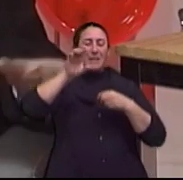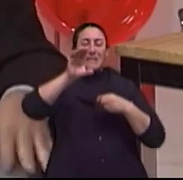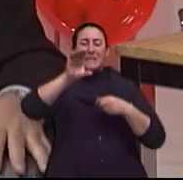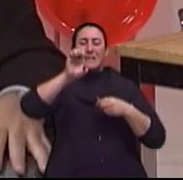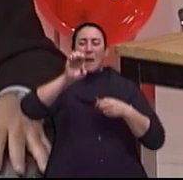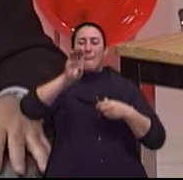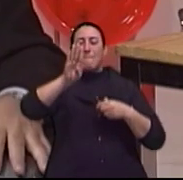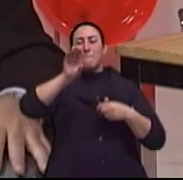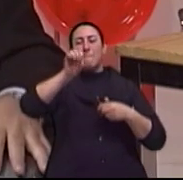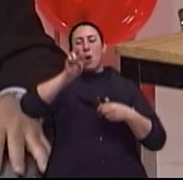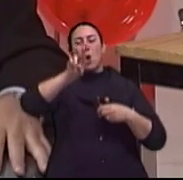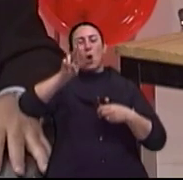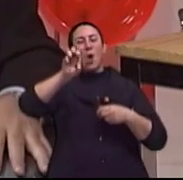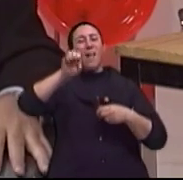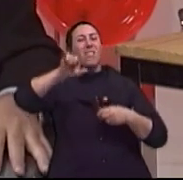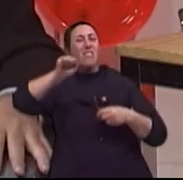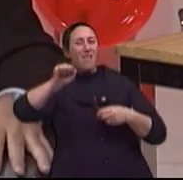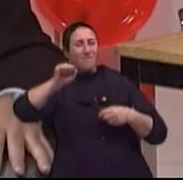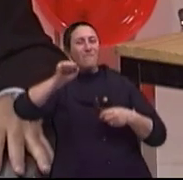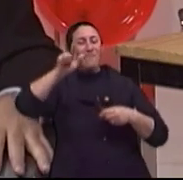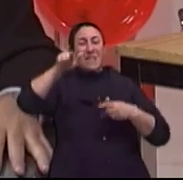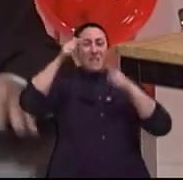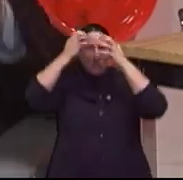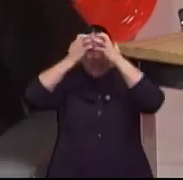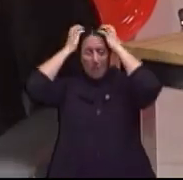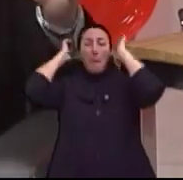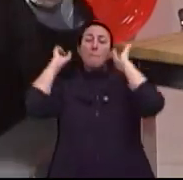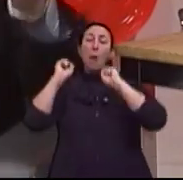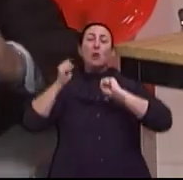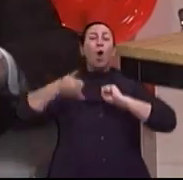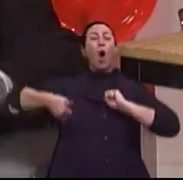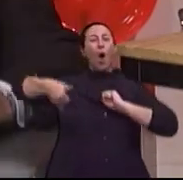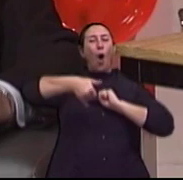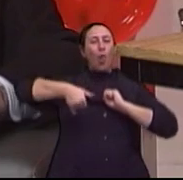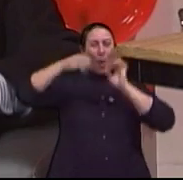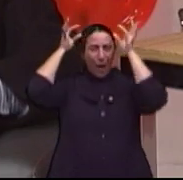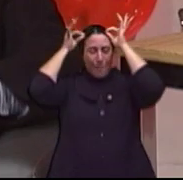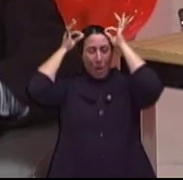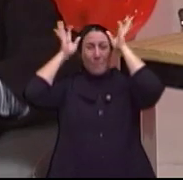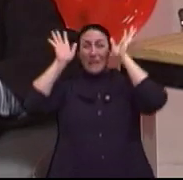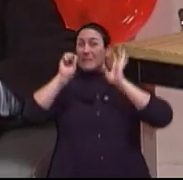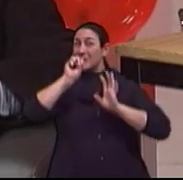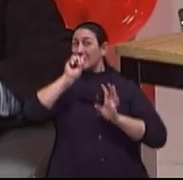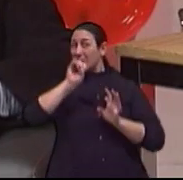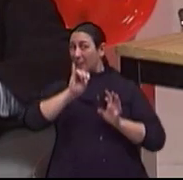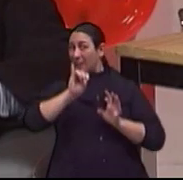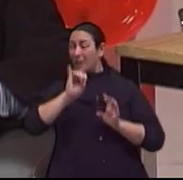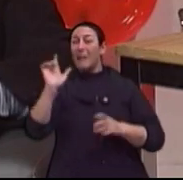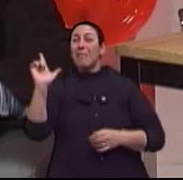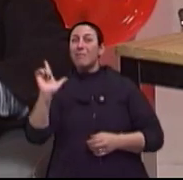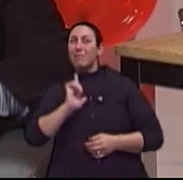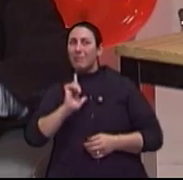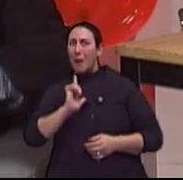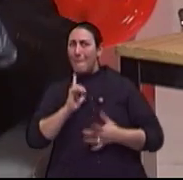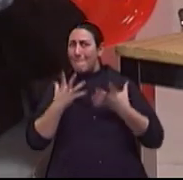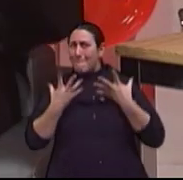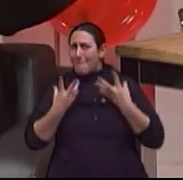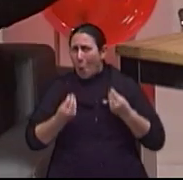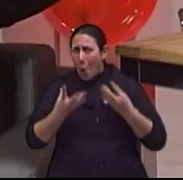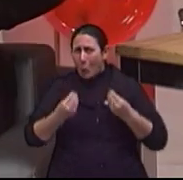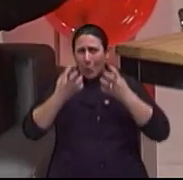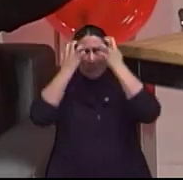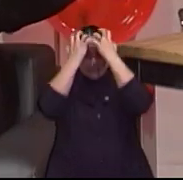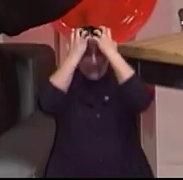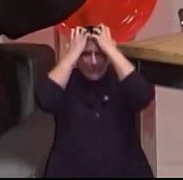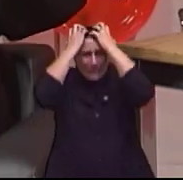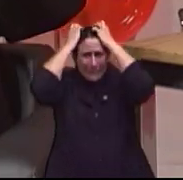sebast tanto pode ser oleoso quanto seco Só que quanto mais ativo A dermatite seborreica